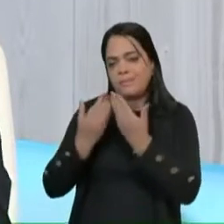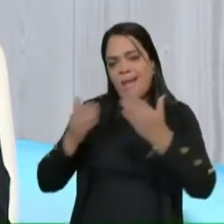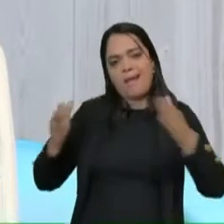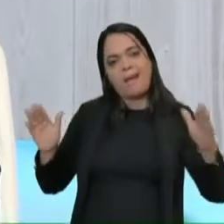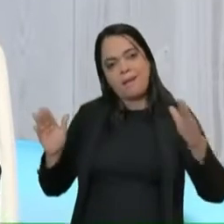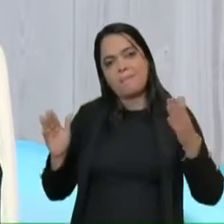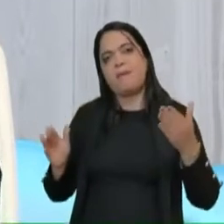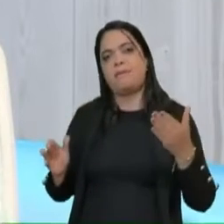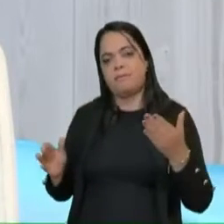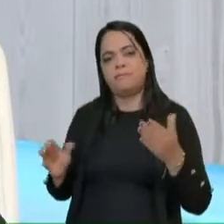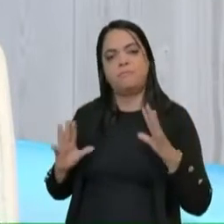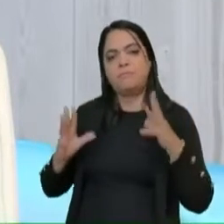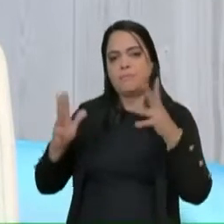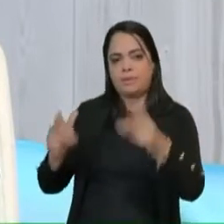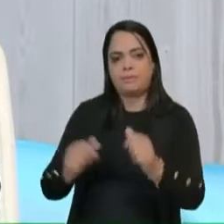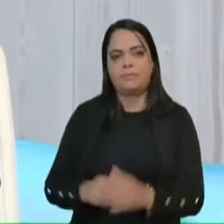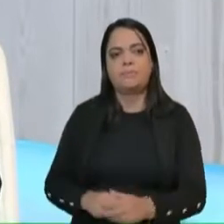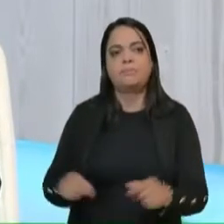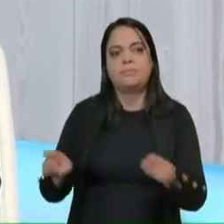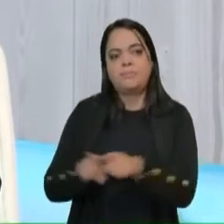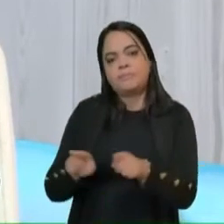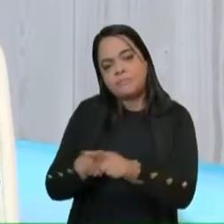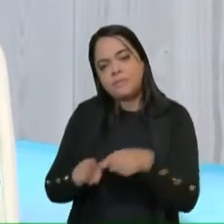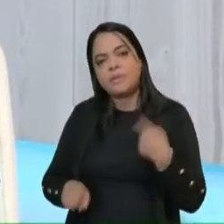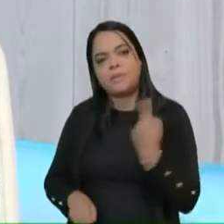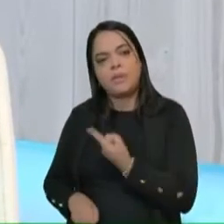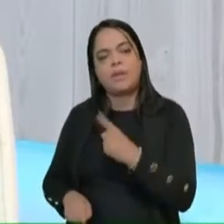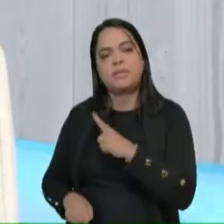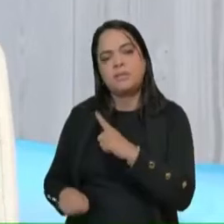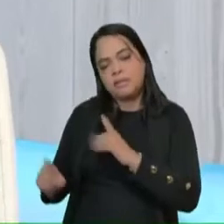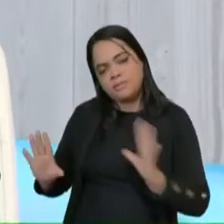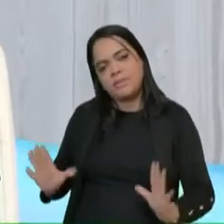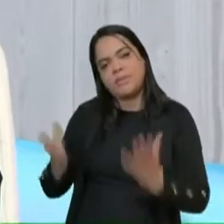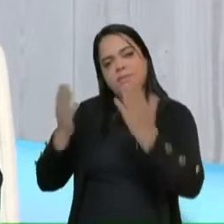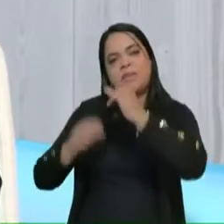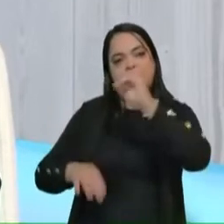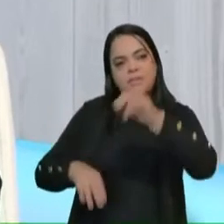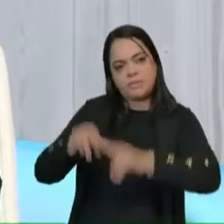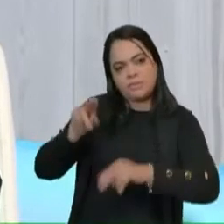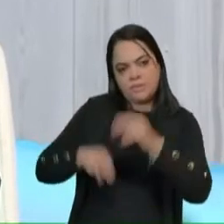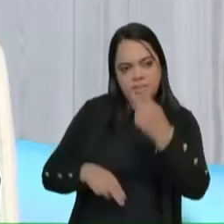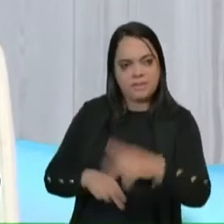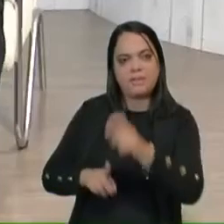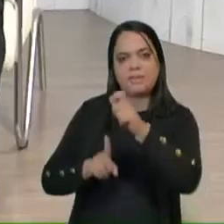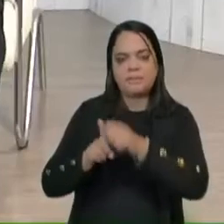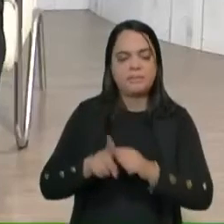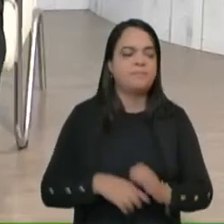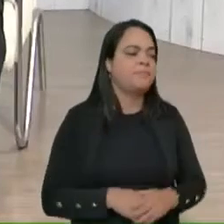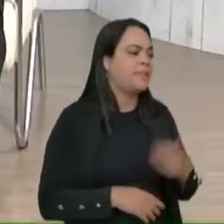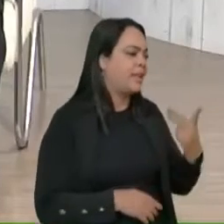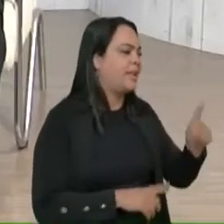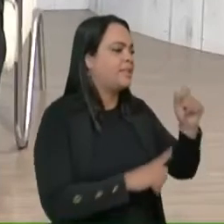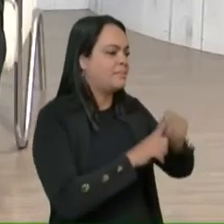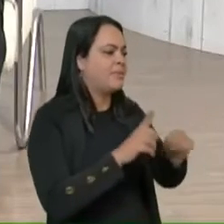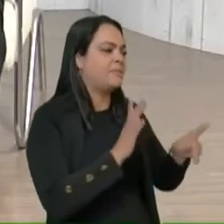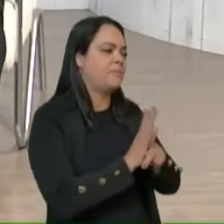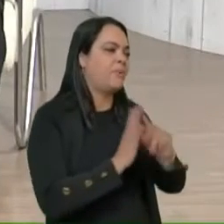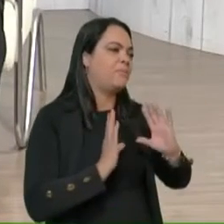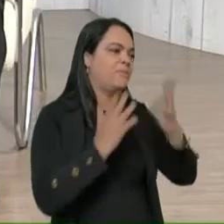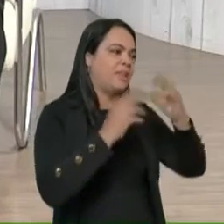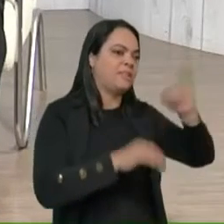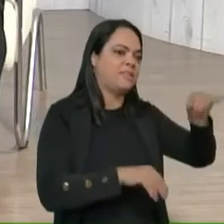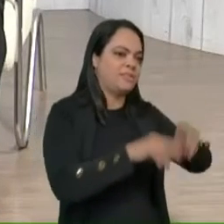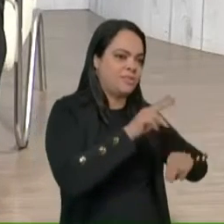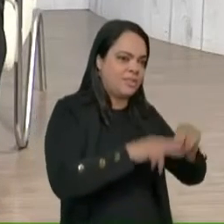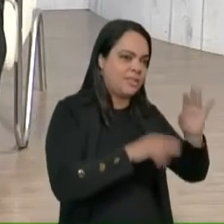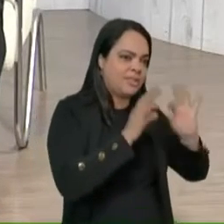abertas para para todos inclusive estamos com festa junina esse mês esse mês é é típico né das festas juninas né Padre isso